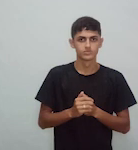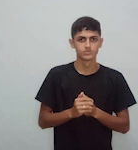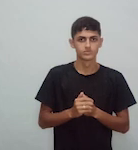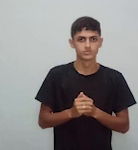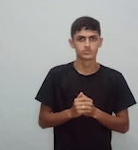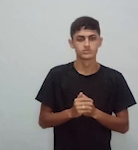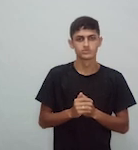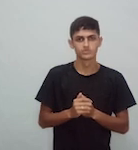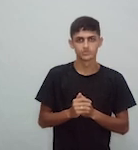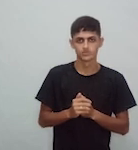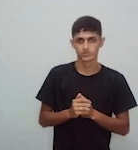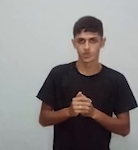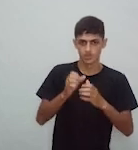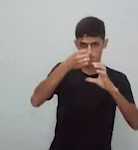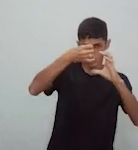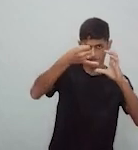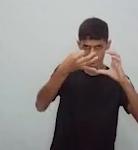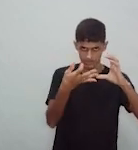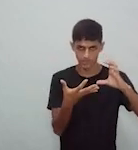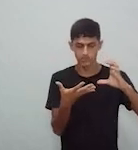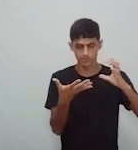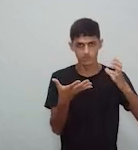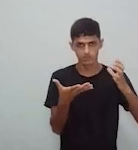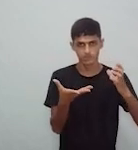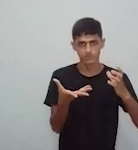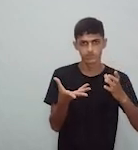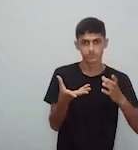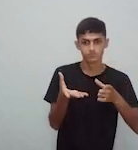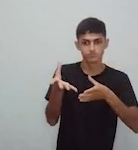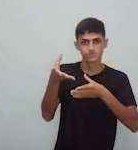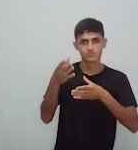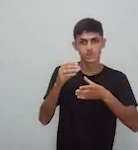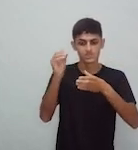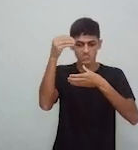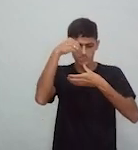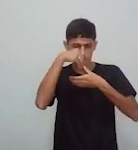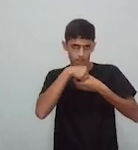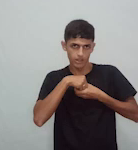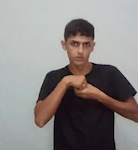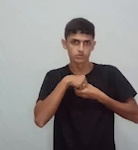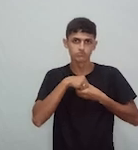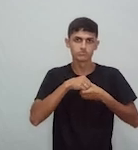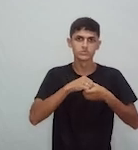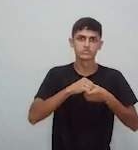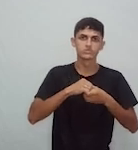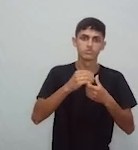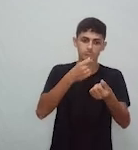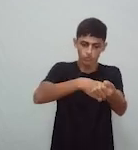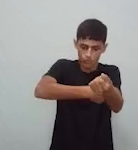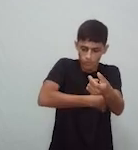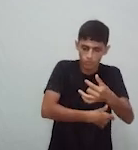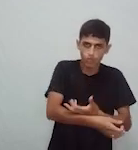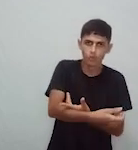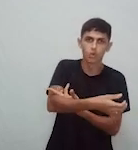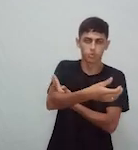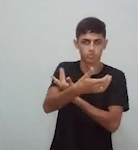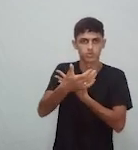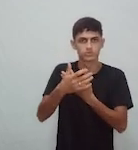nosso encéfalo, que é a parte superior do nosso sistema nervoso central, a gente vai ter algumas